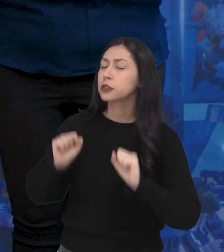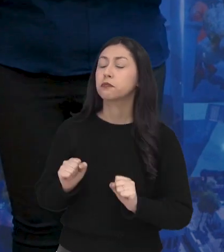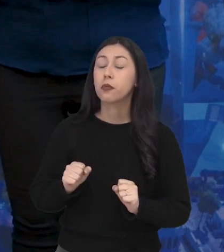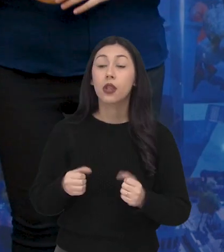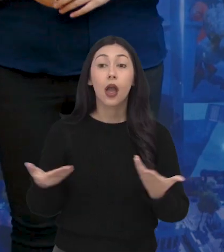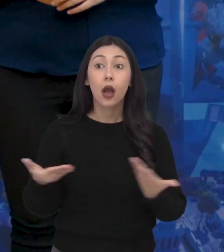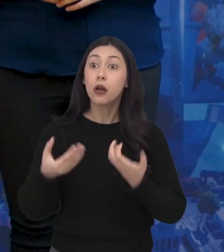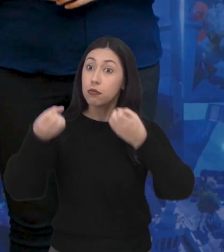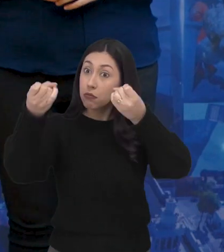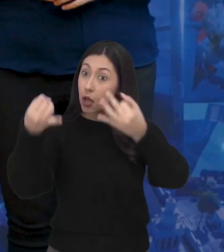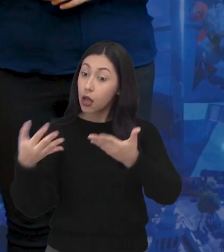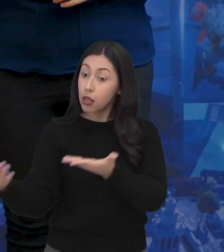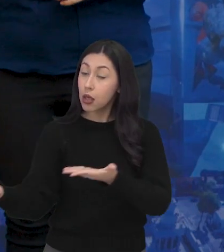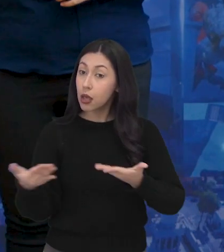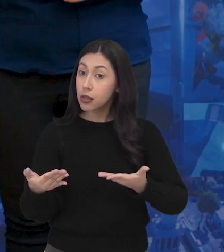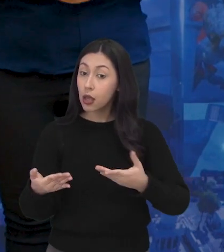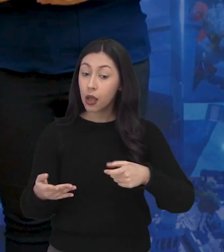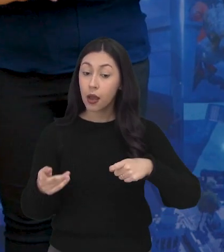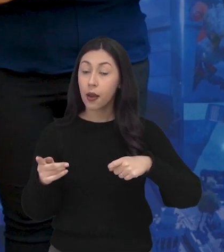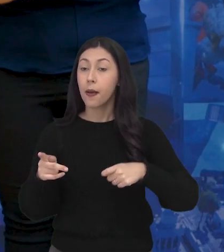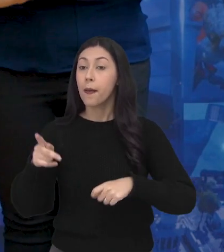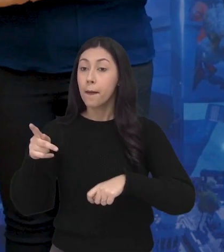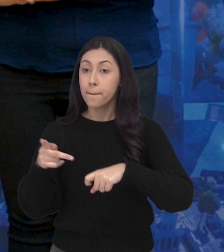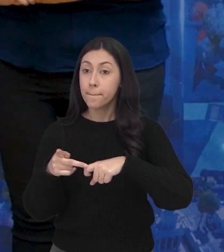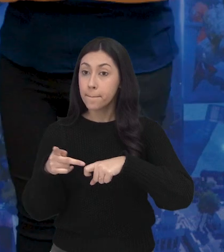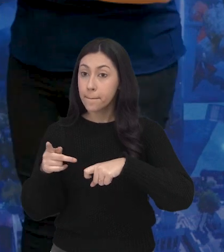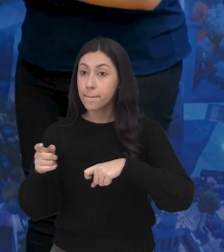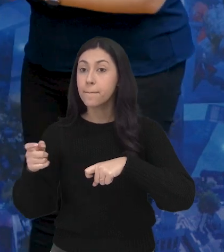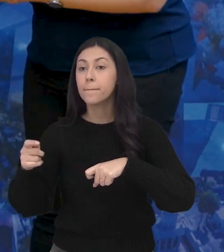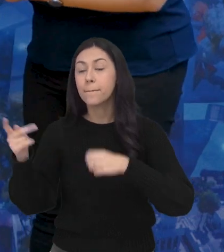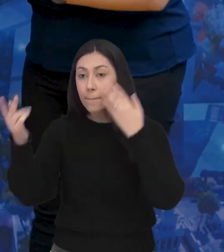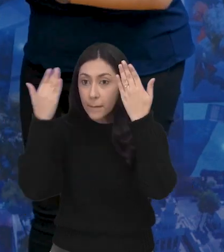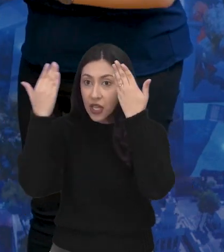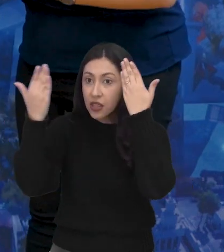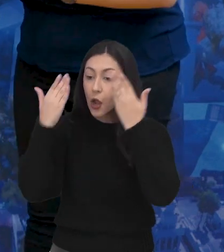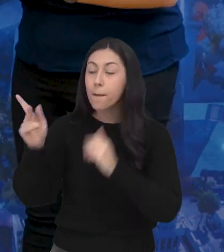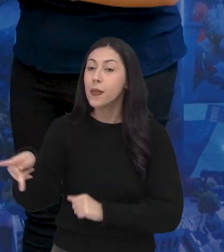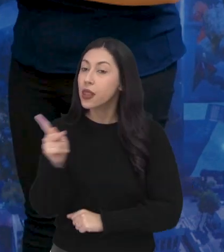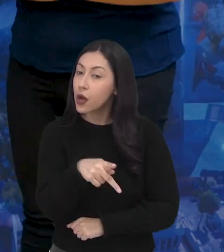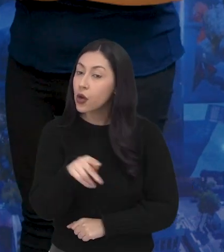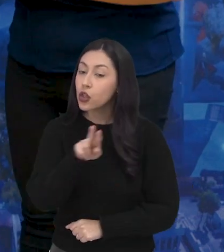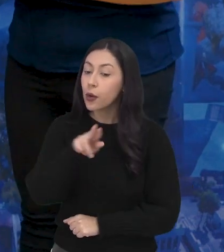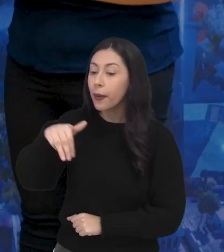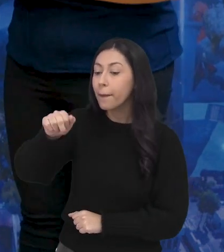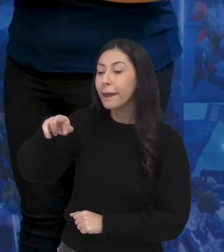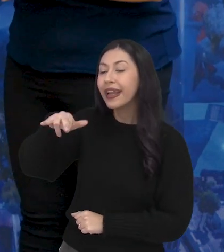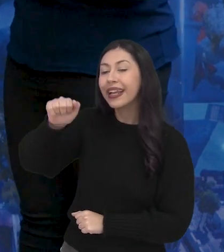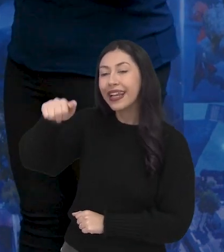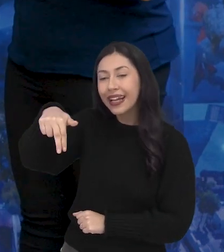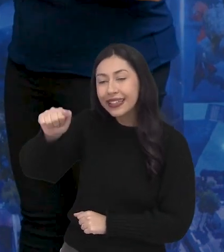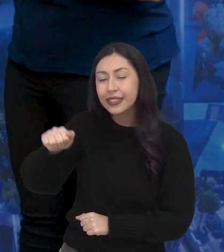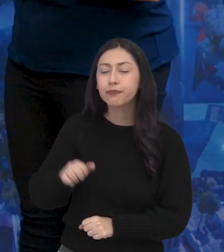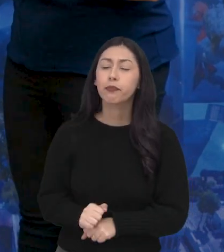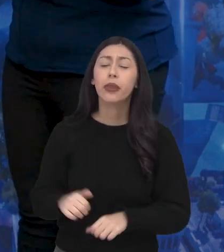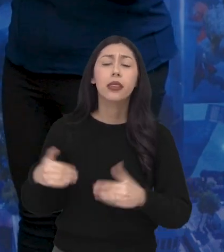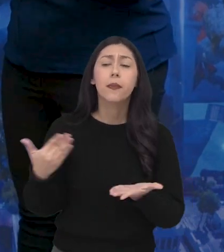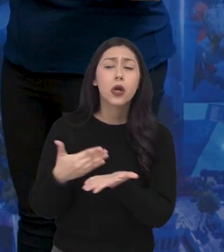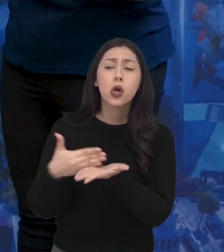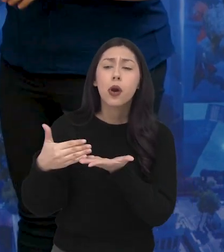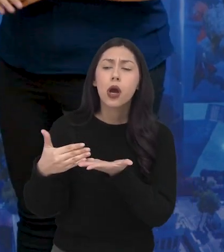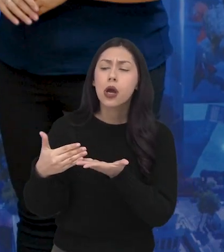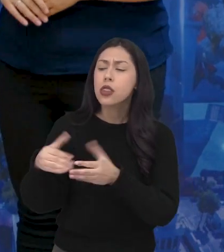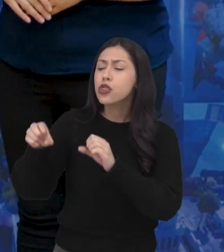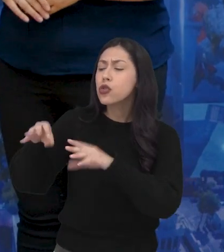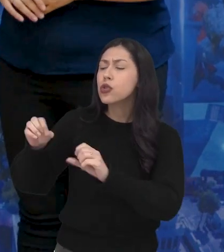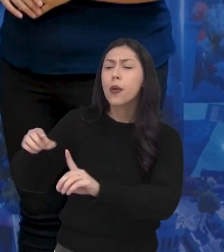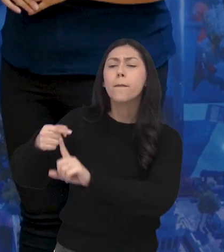crianças. Para falar sobre isso, estou aqui com a psicopedagoga Mariana Leite. Bem-vinda, Mariana, tudo bem? Obrigada, tudo bem? Para a gente começar, o que é a